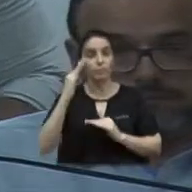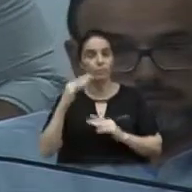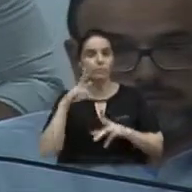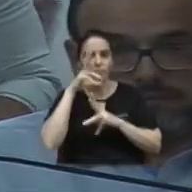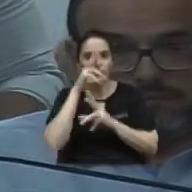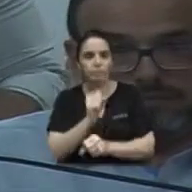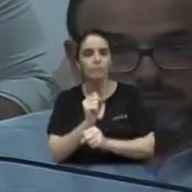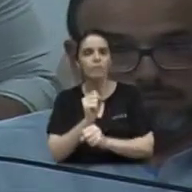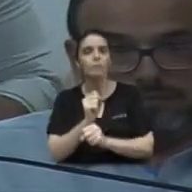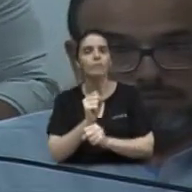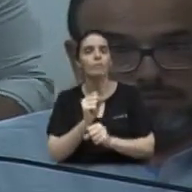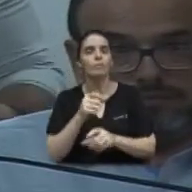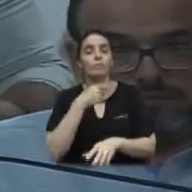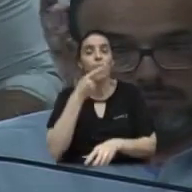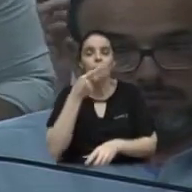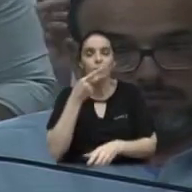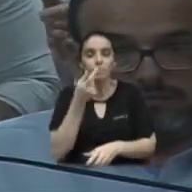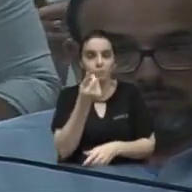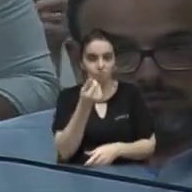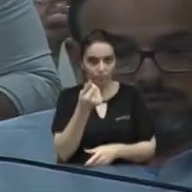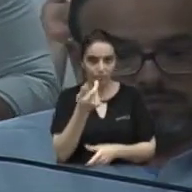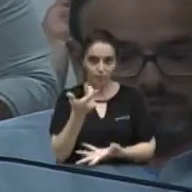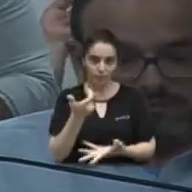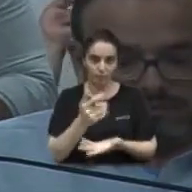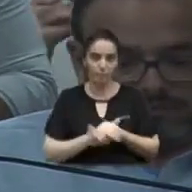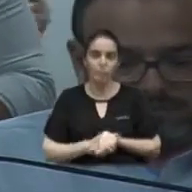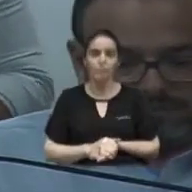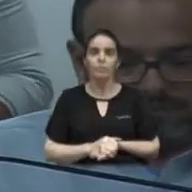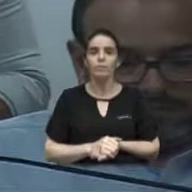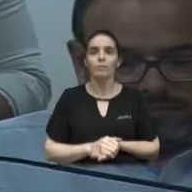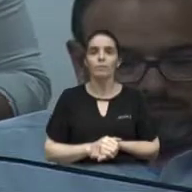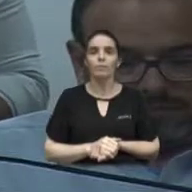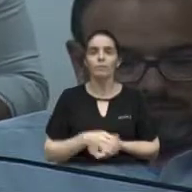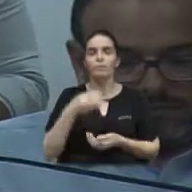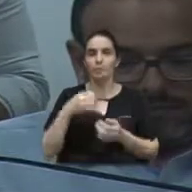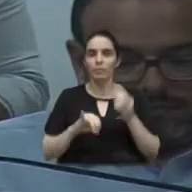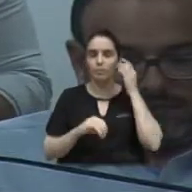ditar o preço dos serviços. E aí, quando você tem